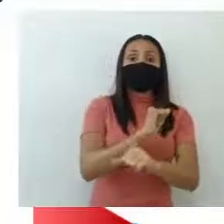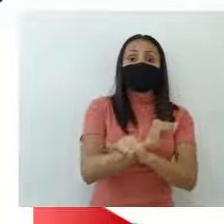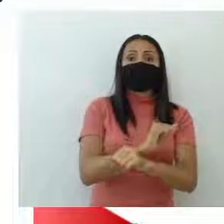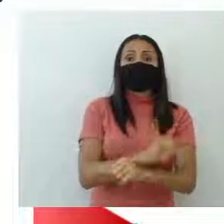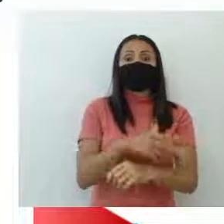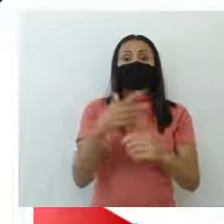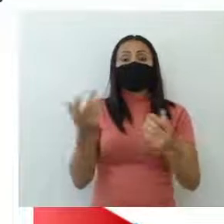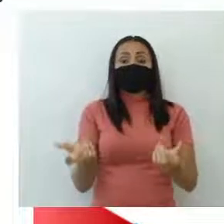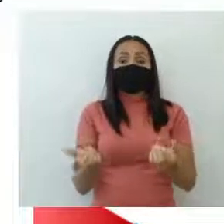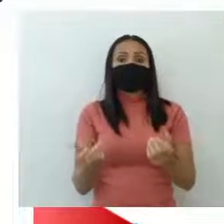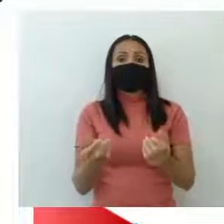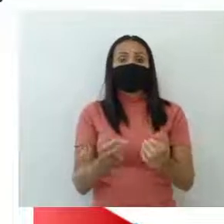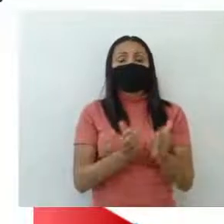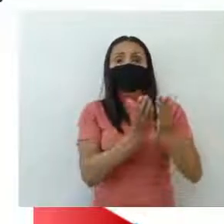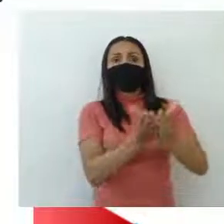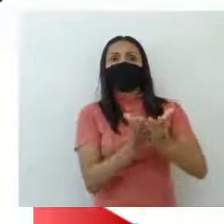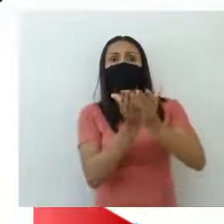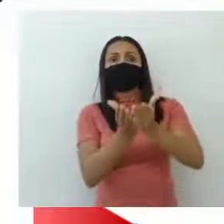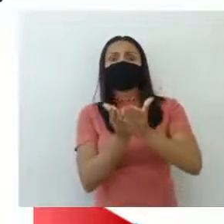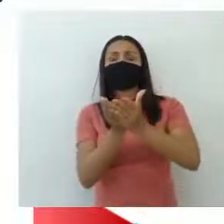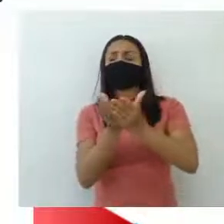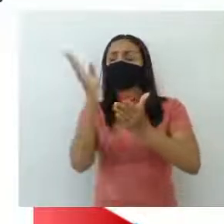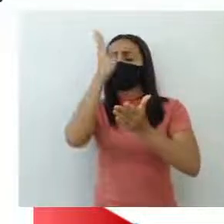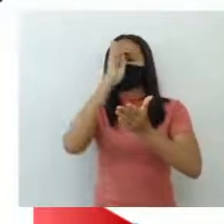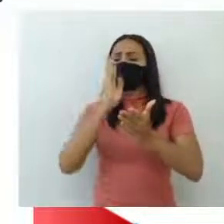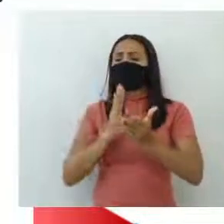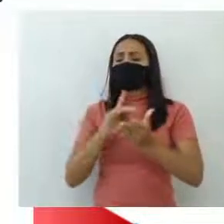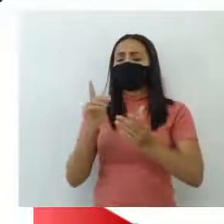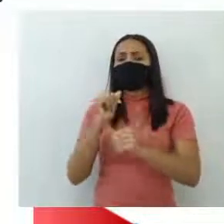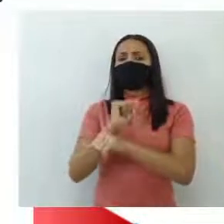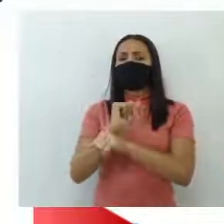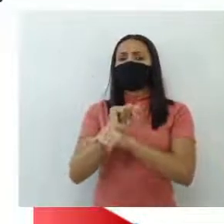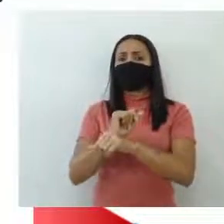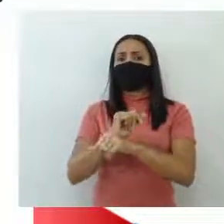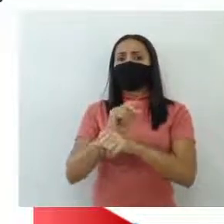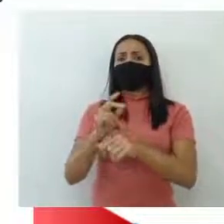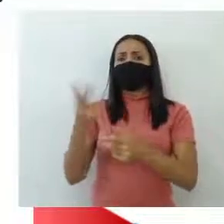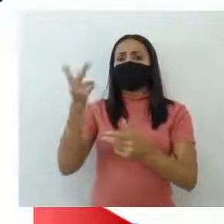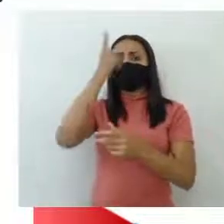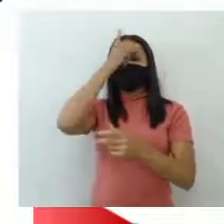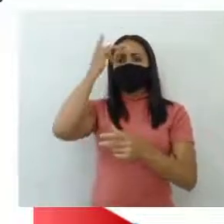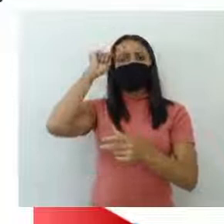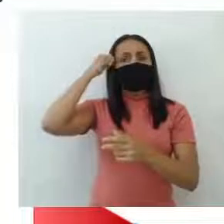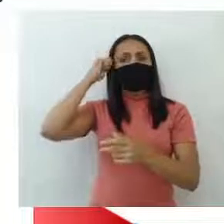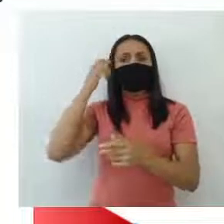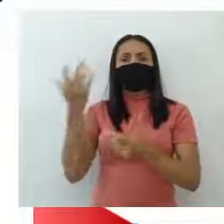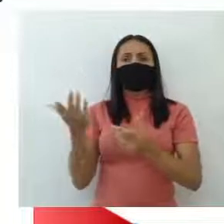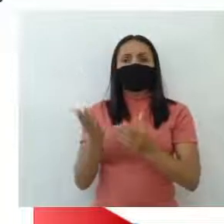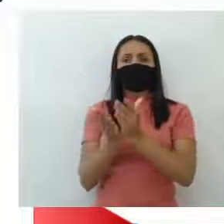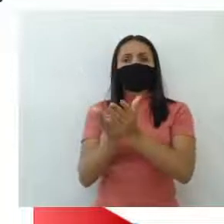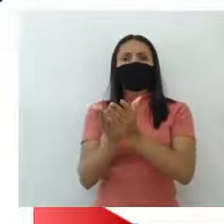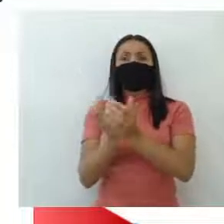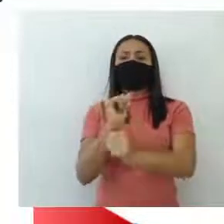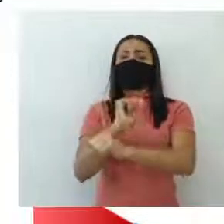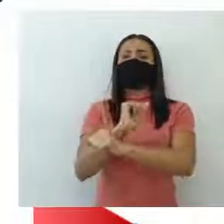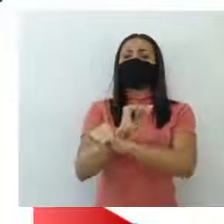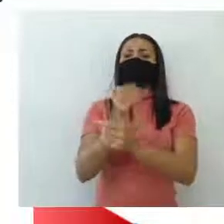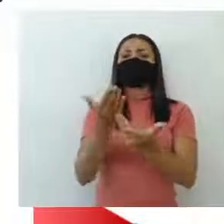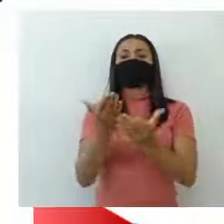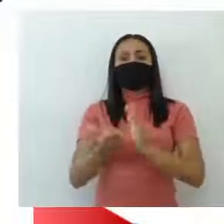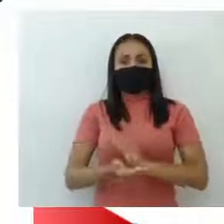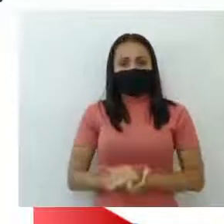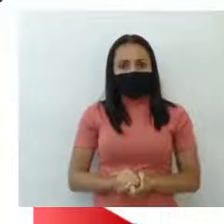carga humana. Esperavam pela sua carga humana. Ou seja, nesses portos, os escravos, na